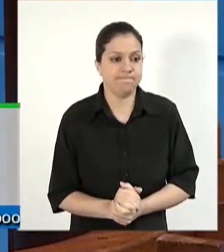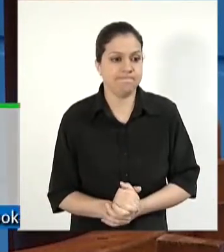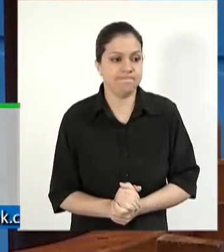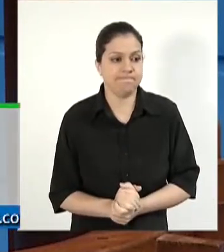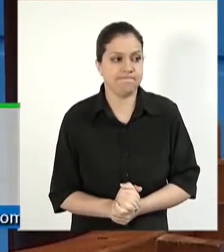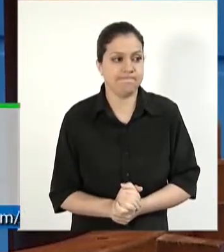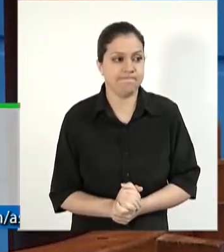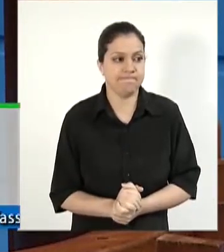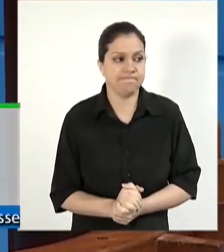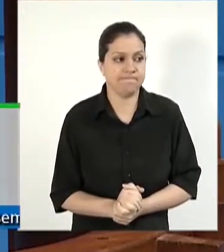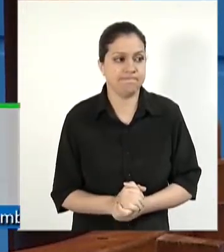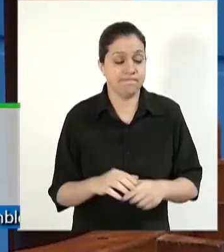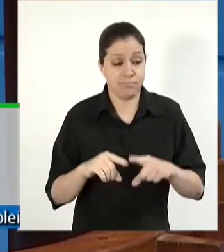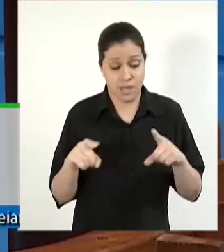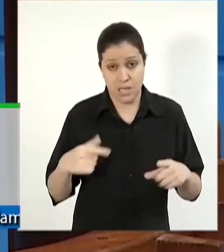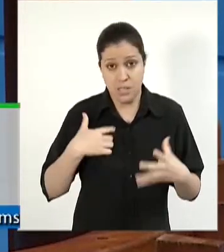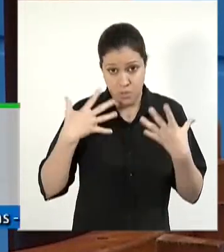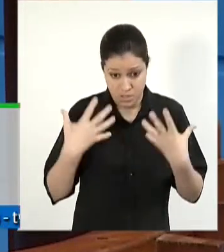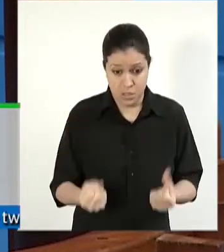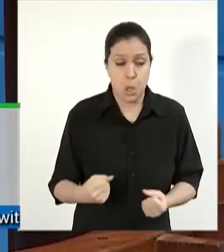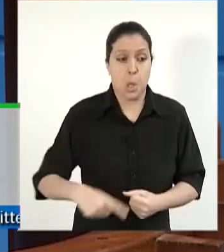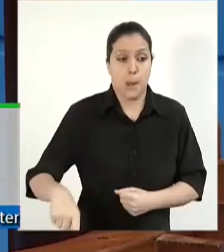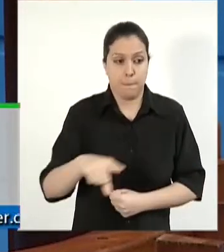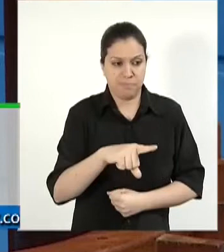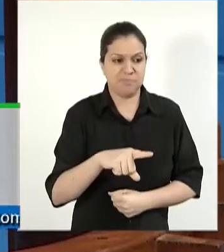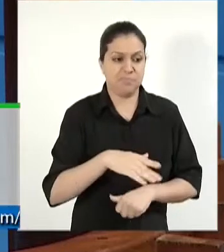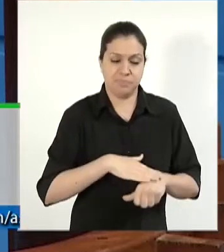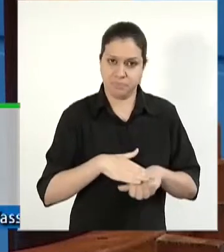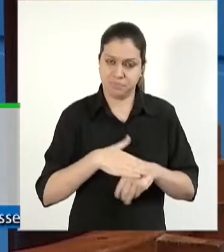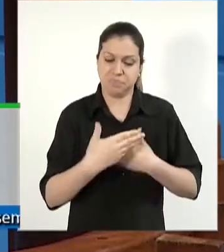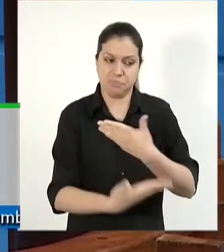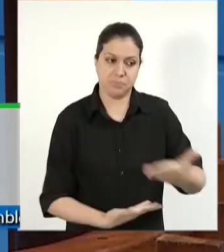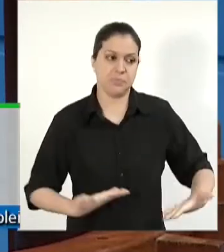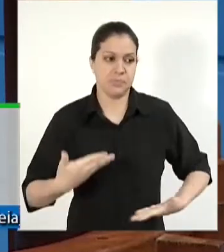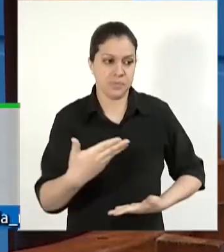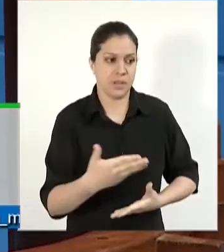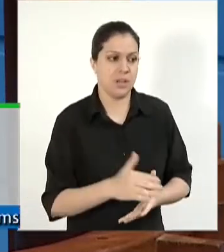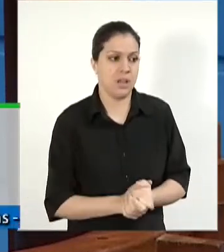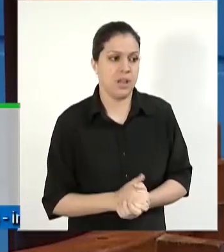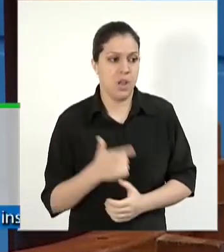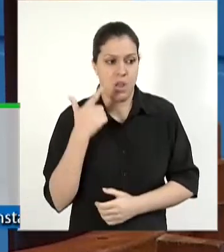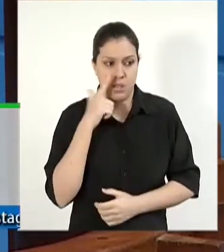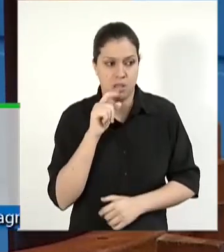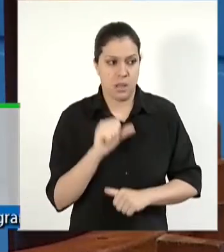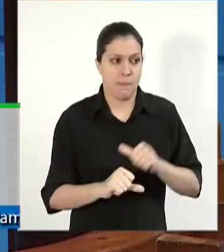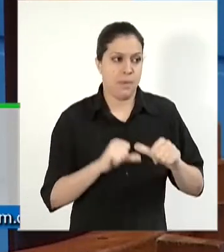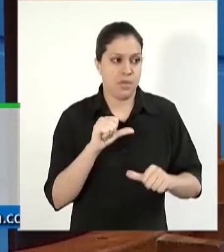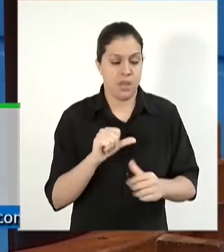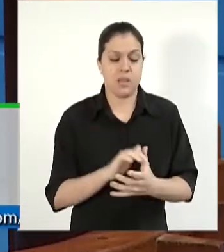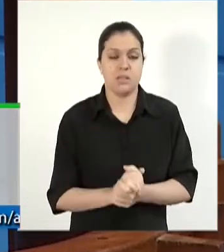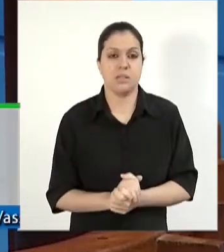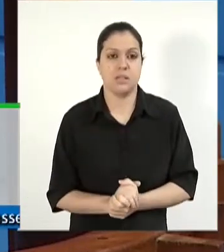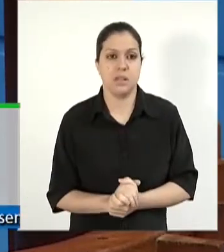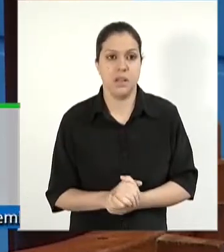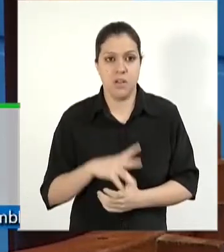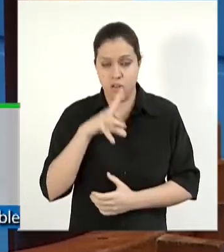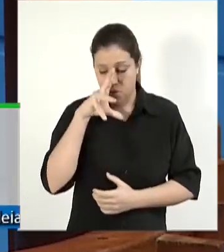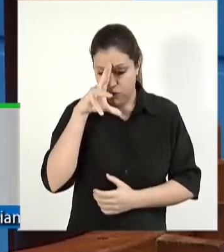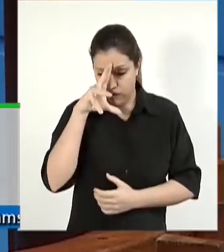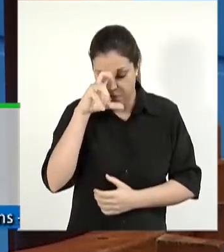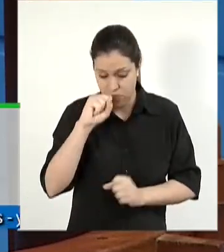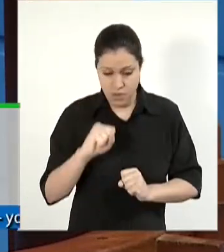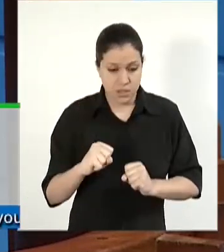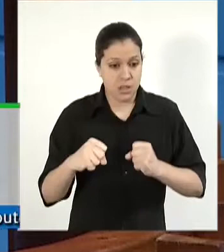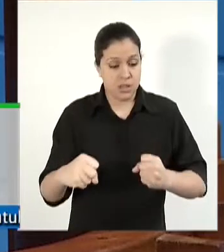me coloco à disposição de vossas excelências para que possamos trazer mudanças que fortaleçam